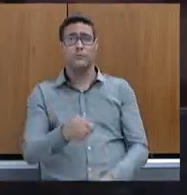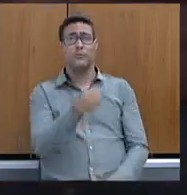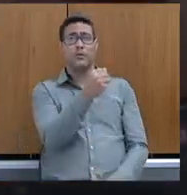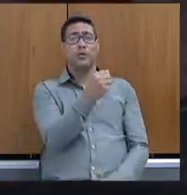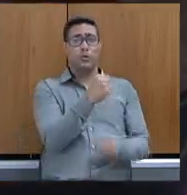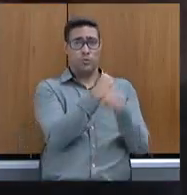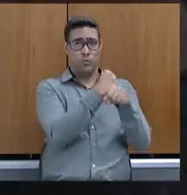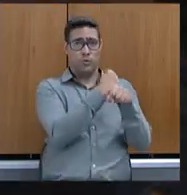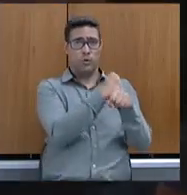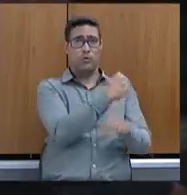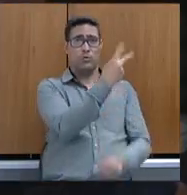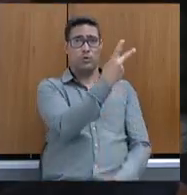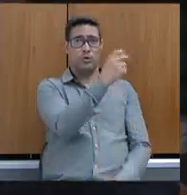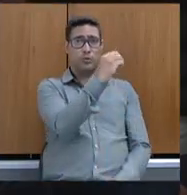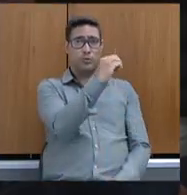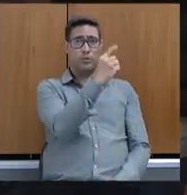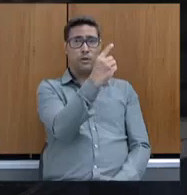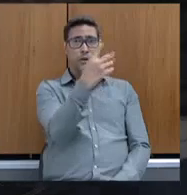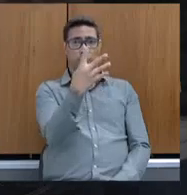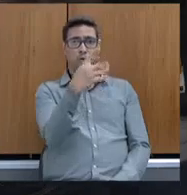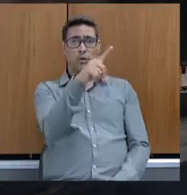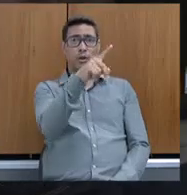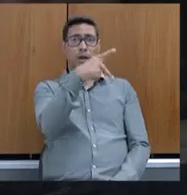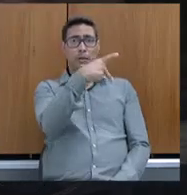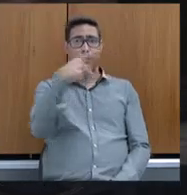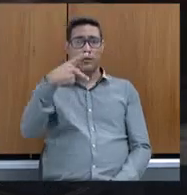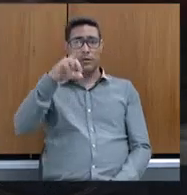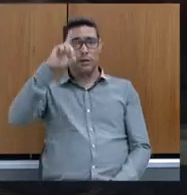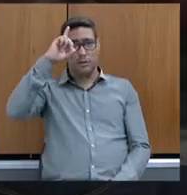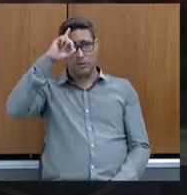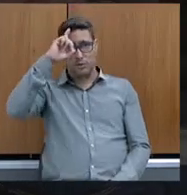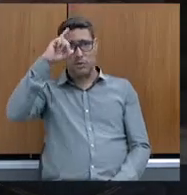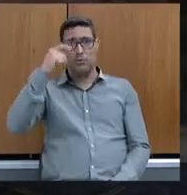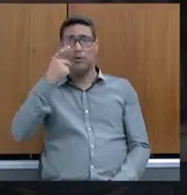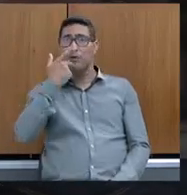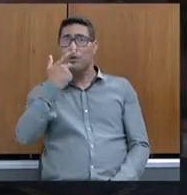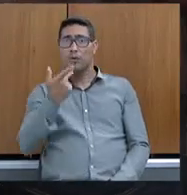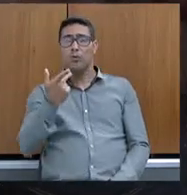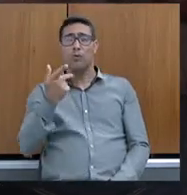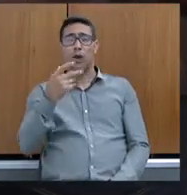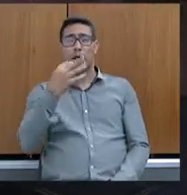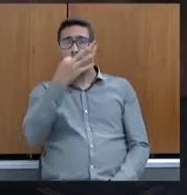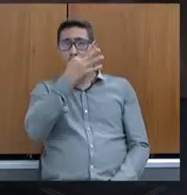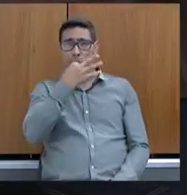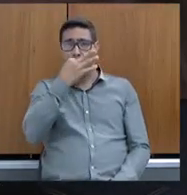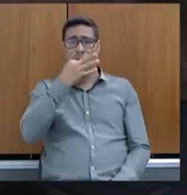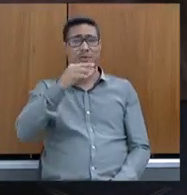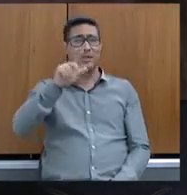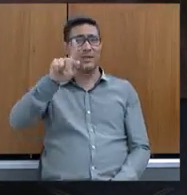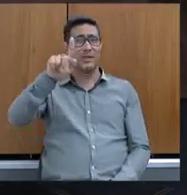na época da presidente Dilma ela colocou a música gospel como